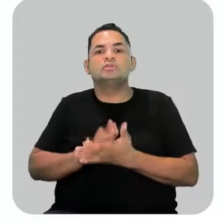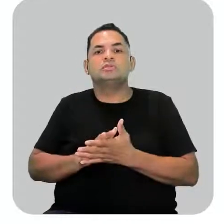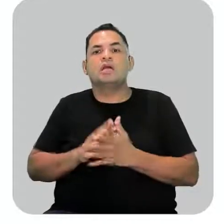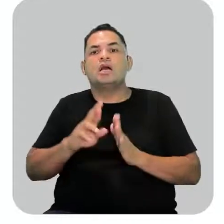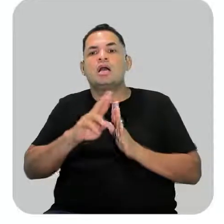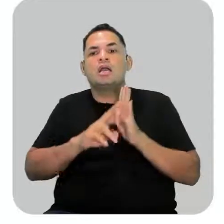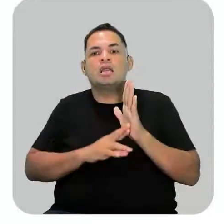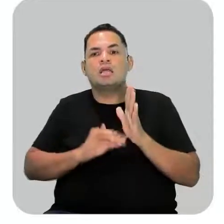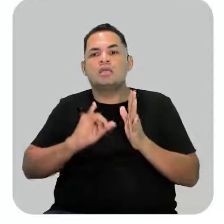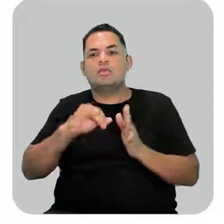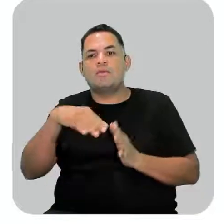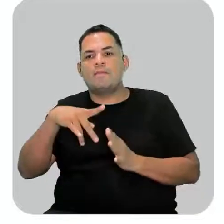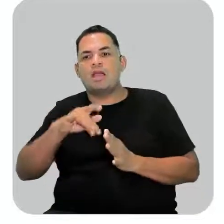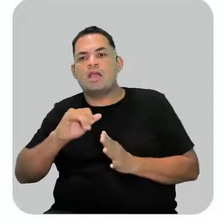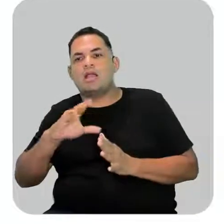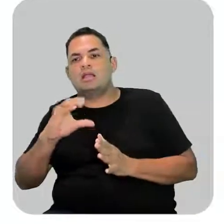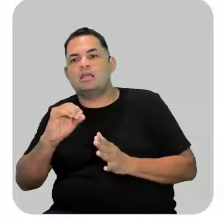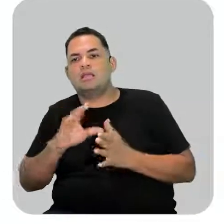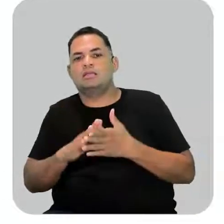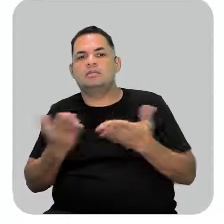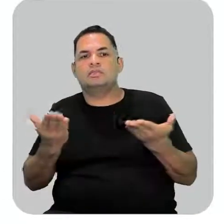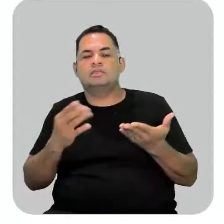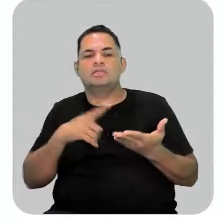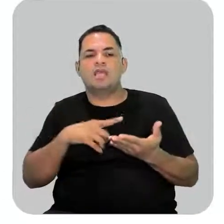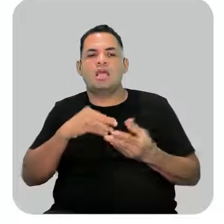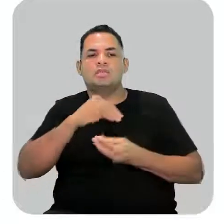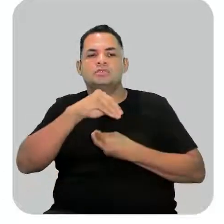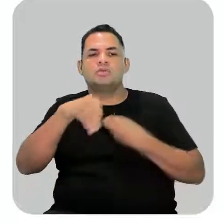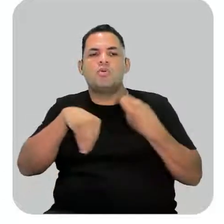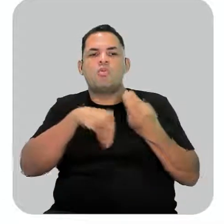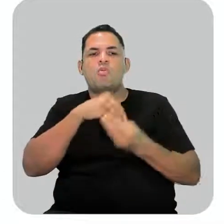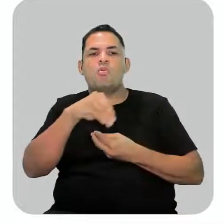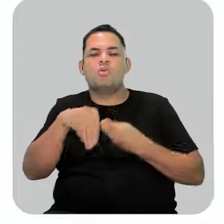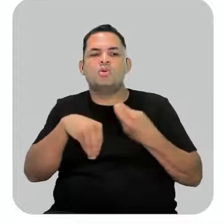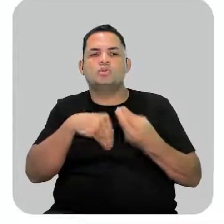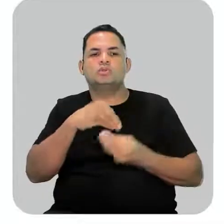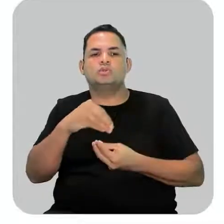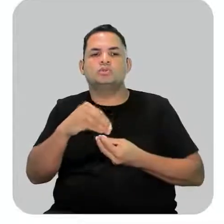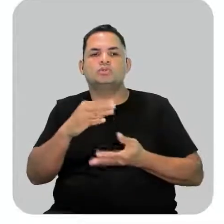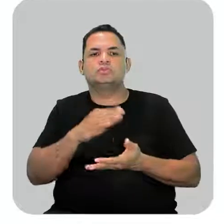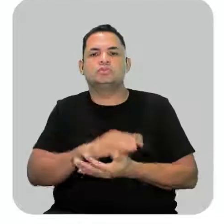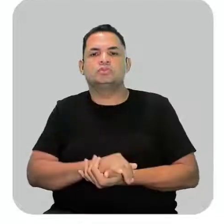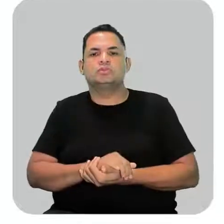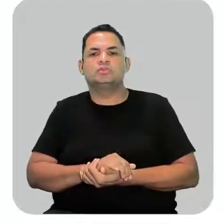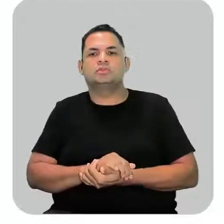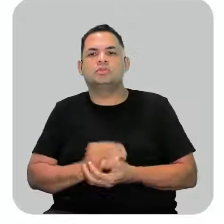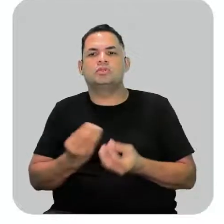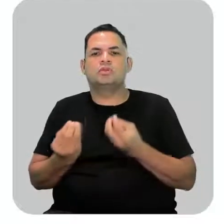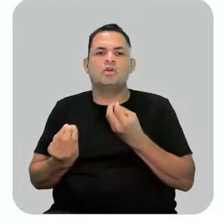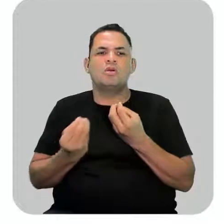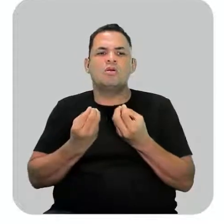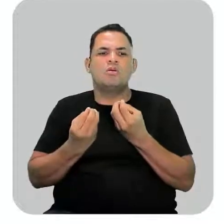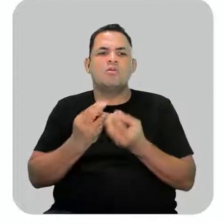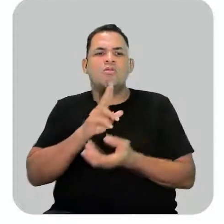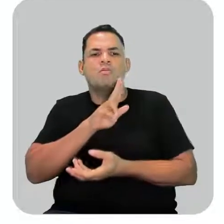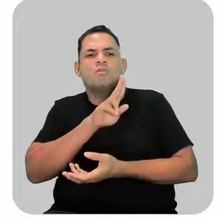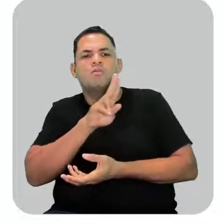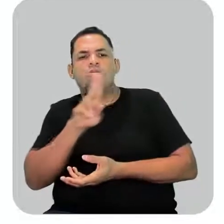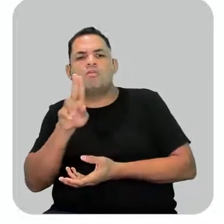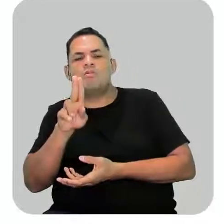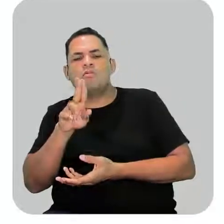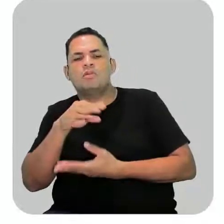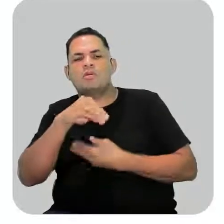da IUPAC, para esse composto? Ih, professora, ferrou. Como que eu vou dar o nome de um